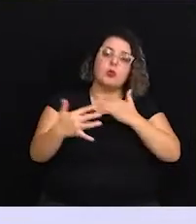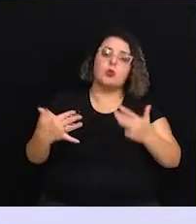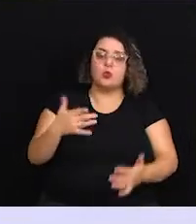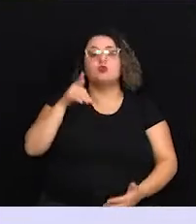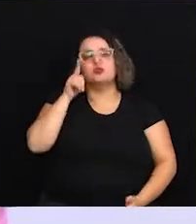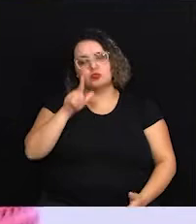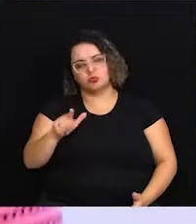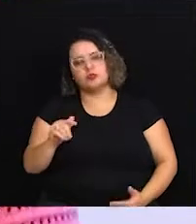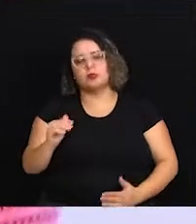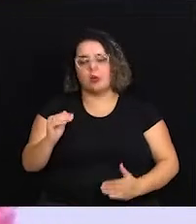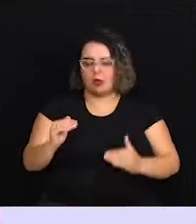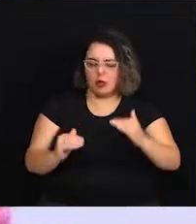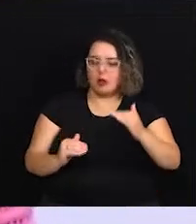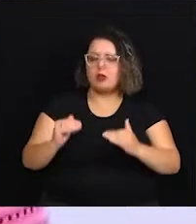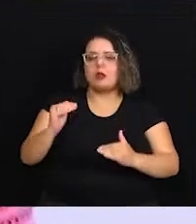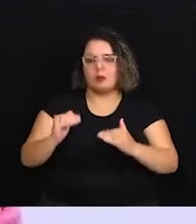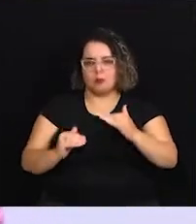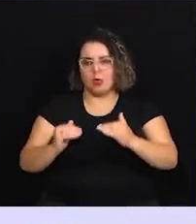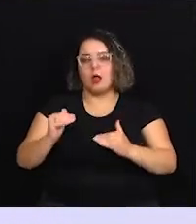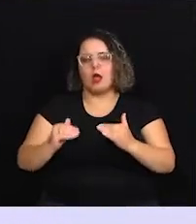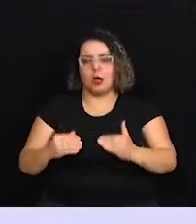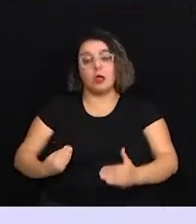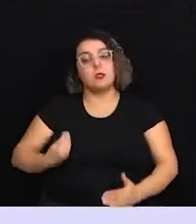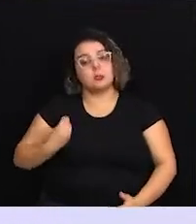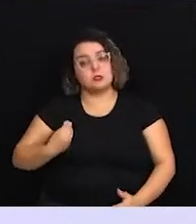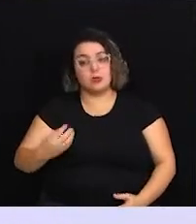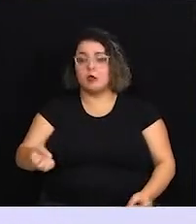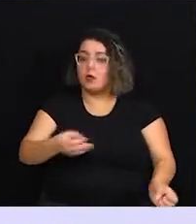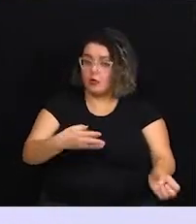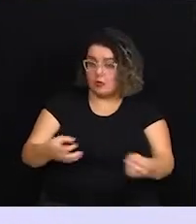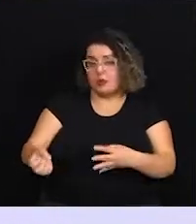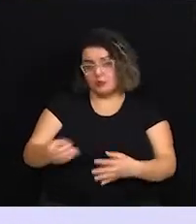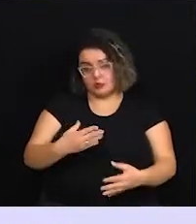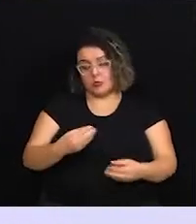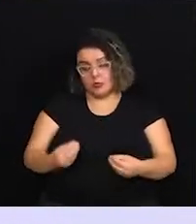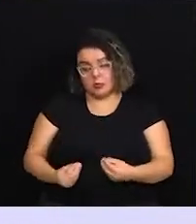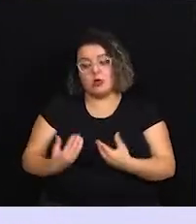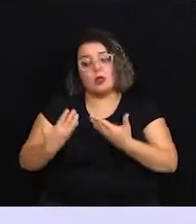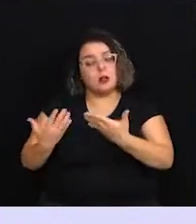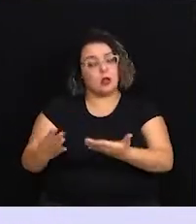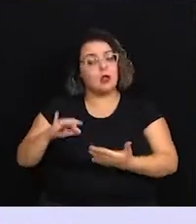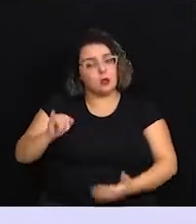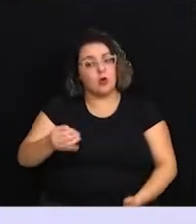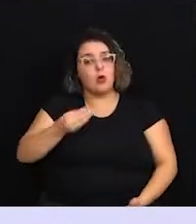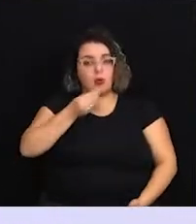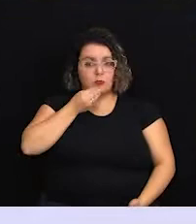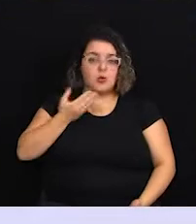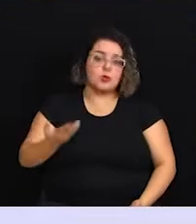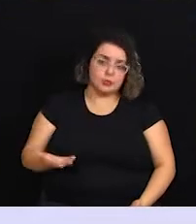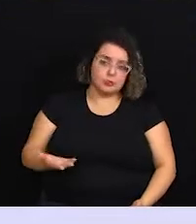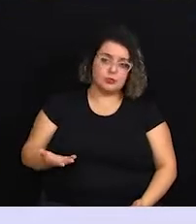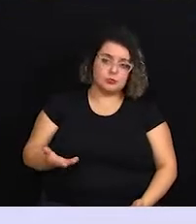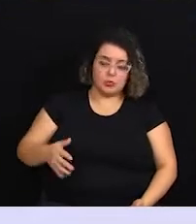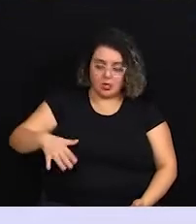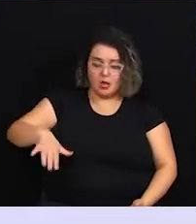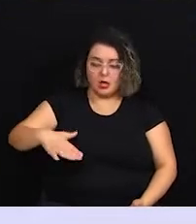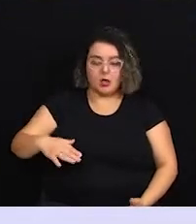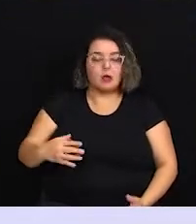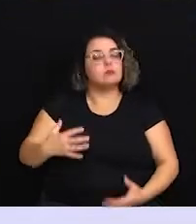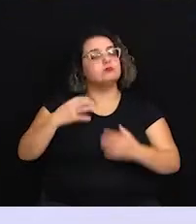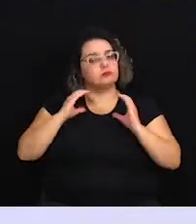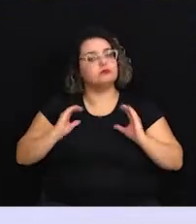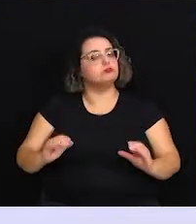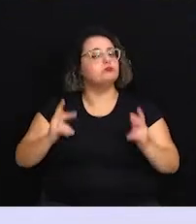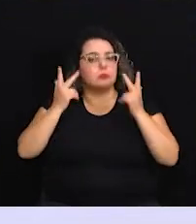urbana. Então, dá para a gente equilibrar essa vida contemporânea que a gente vive, dando a oportunidade, mesmo assim,